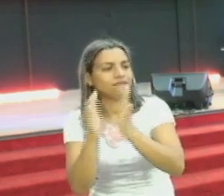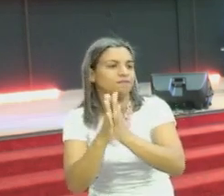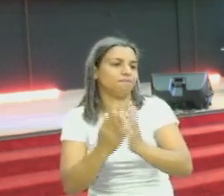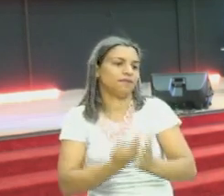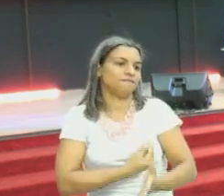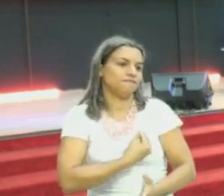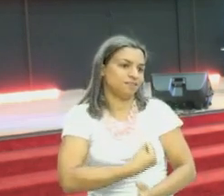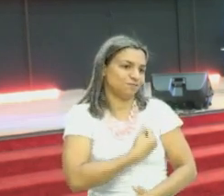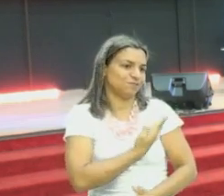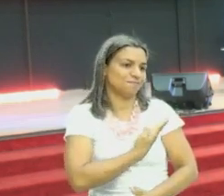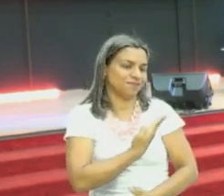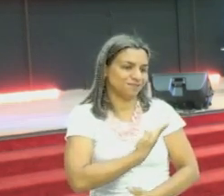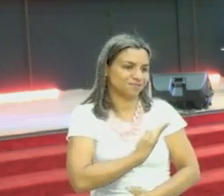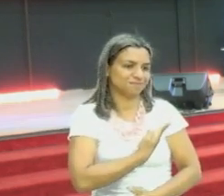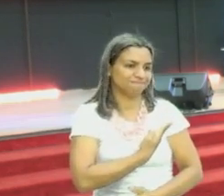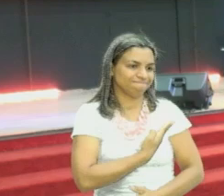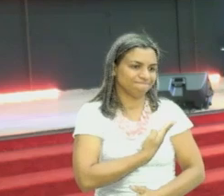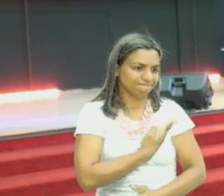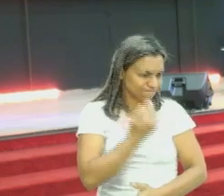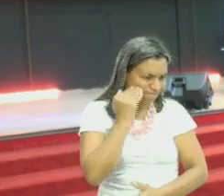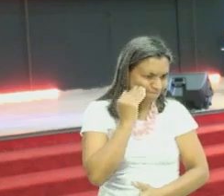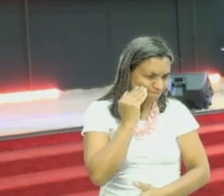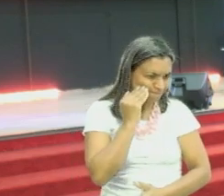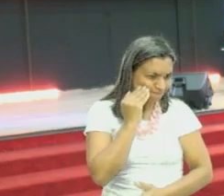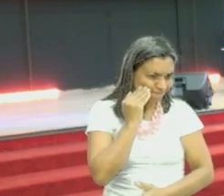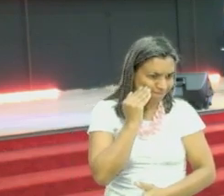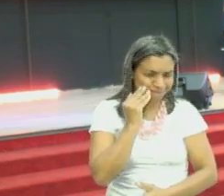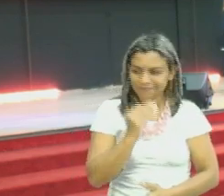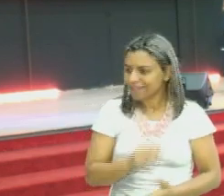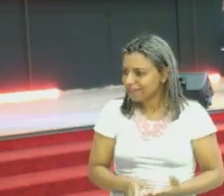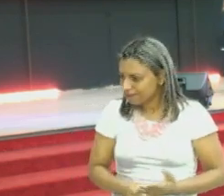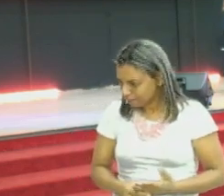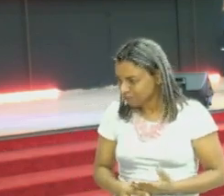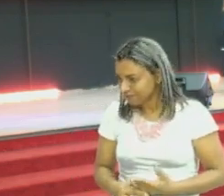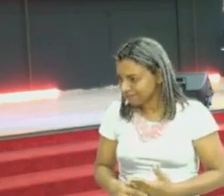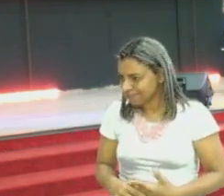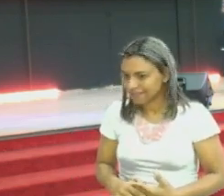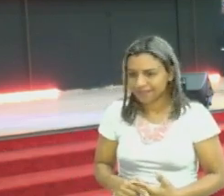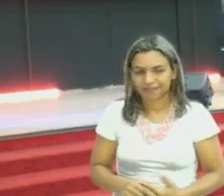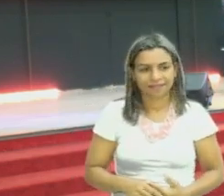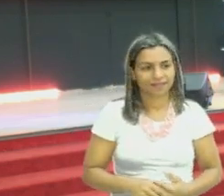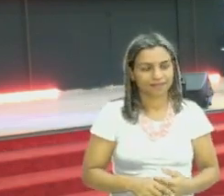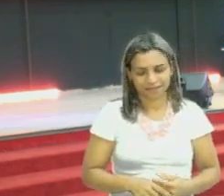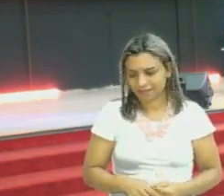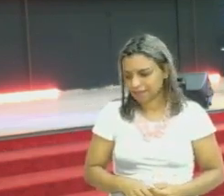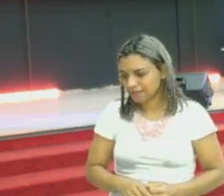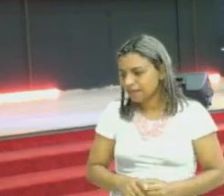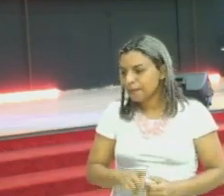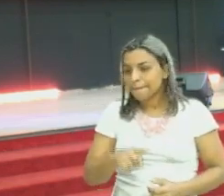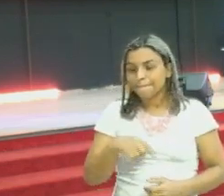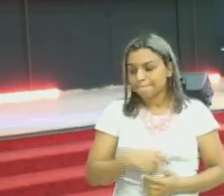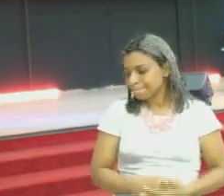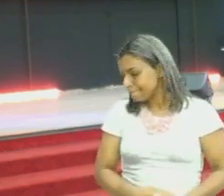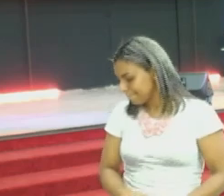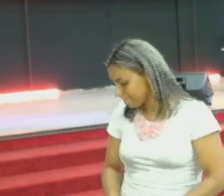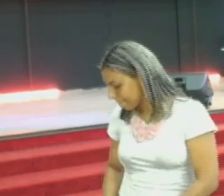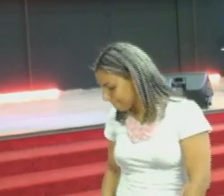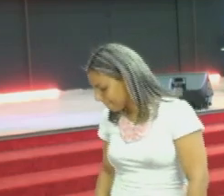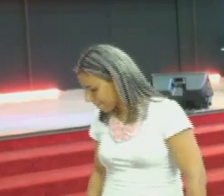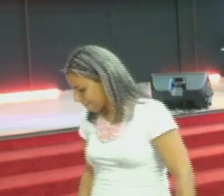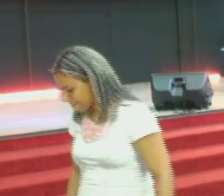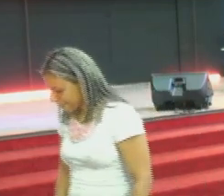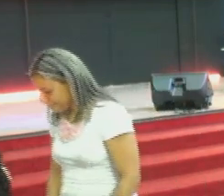seus amigos. Quantos me entendem, digam amém. Mas se não perdoar te